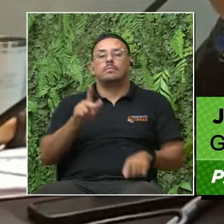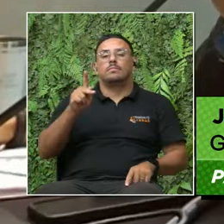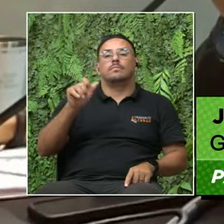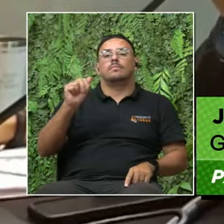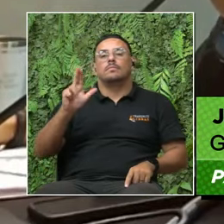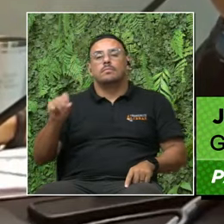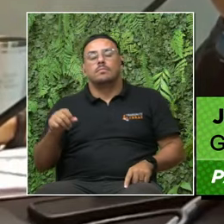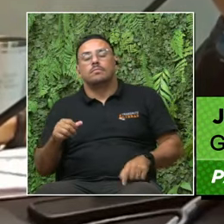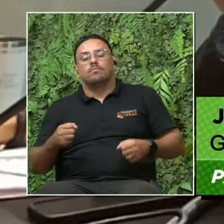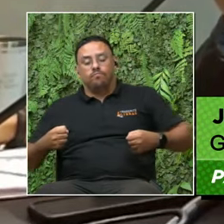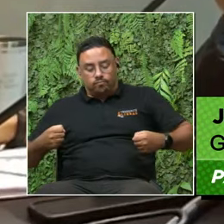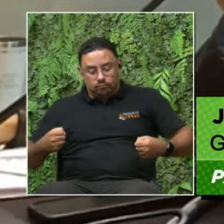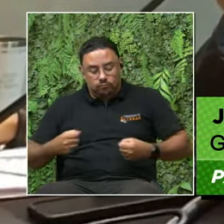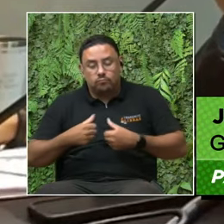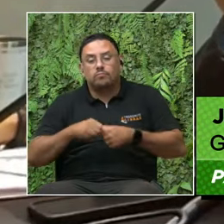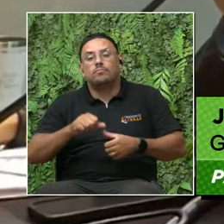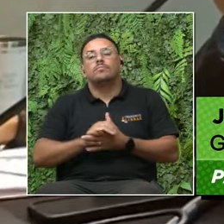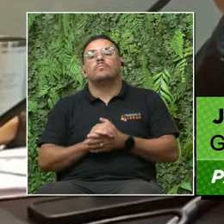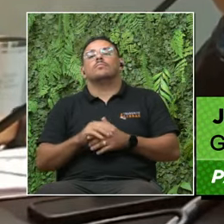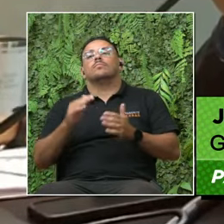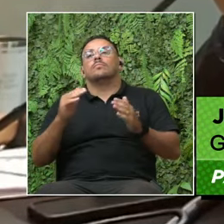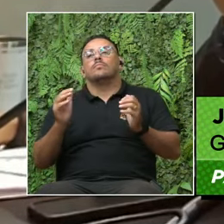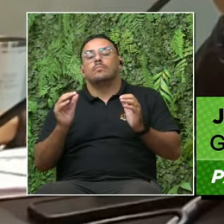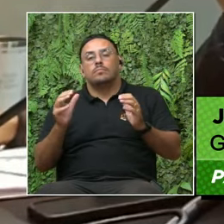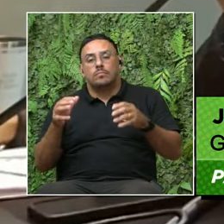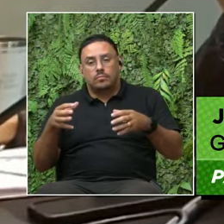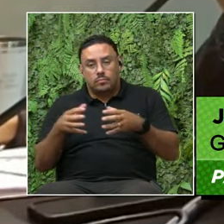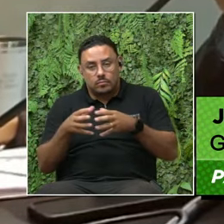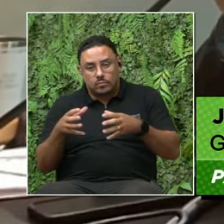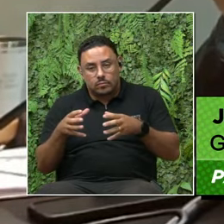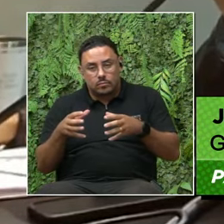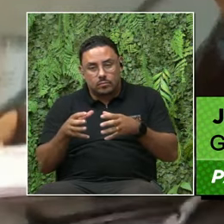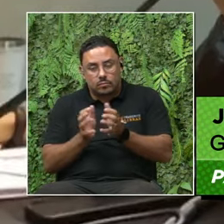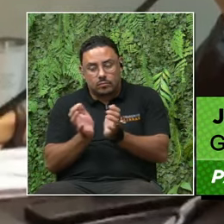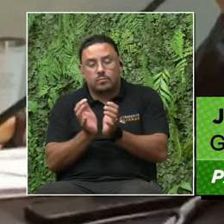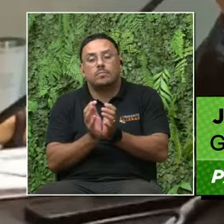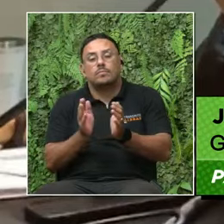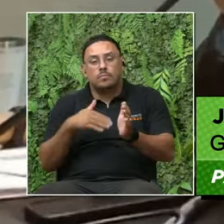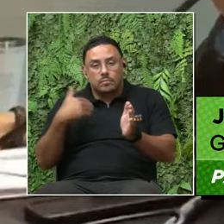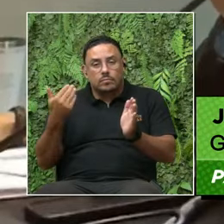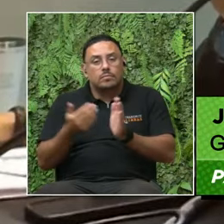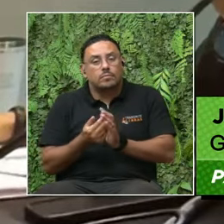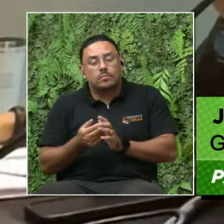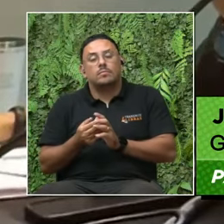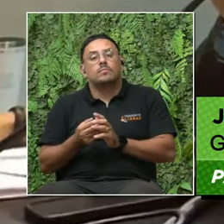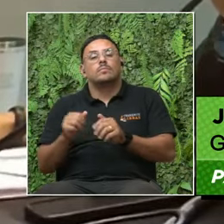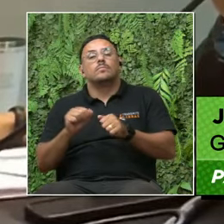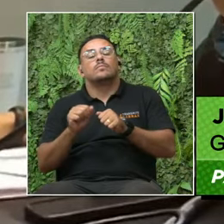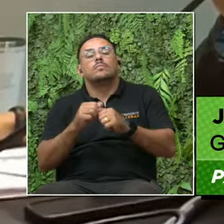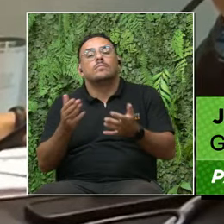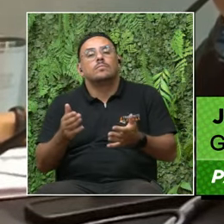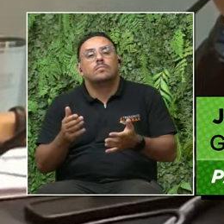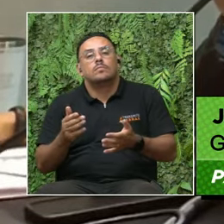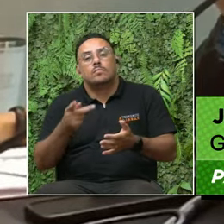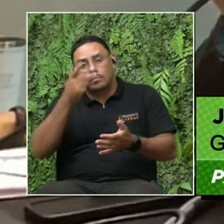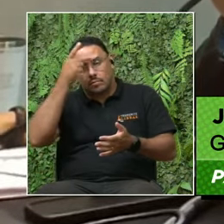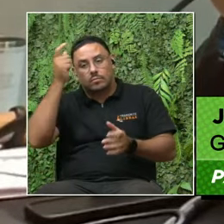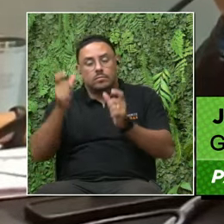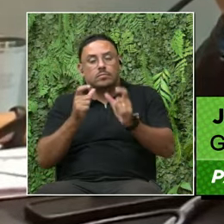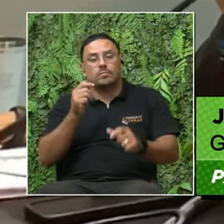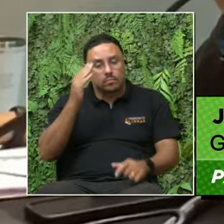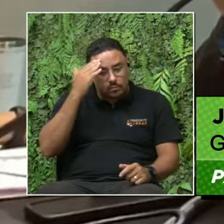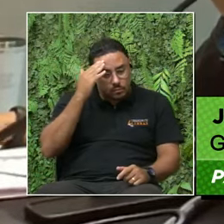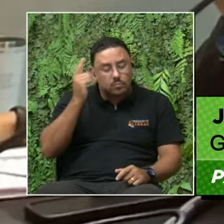esquerdo o rook ficou por dentro o time inteiro do Atlético foi para cima o Cruzeiro reagiu como alguém que